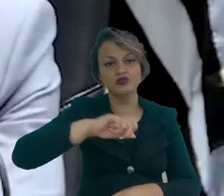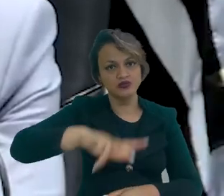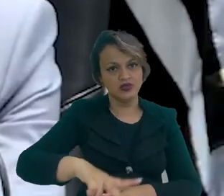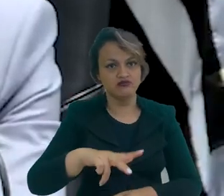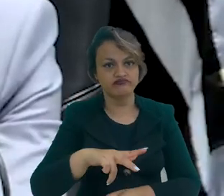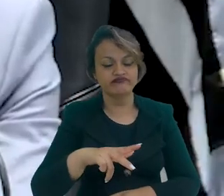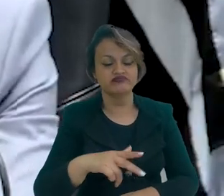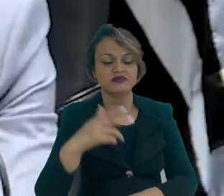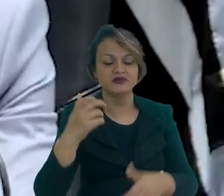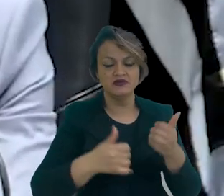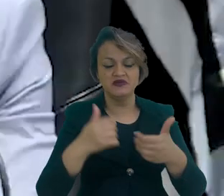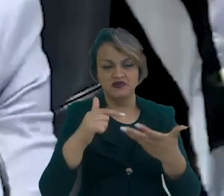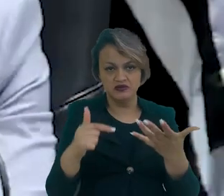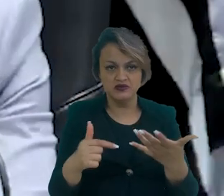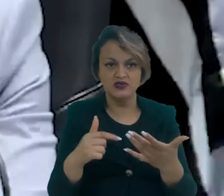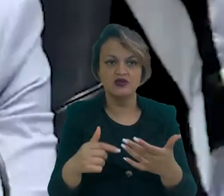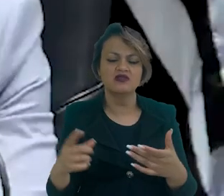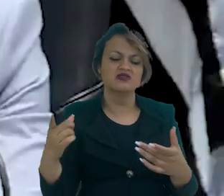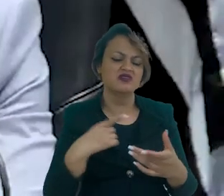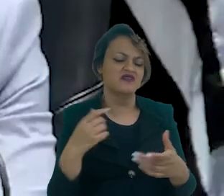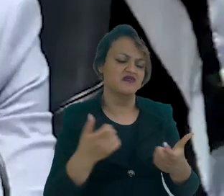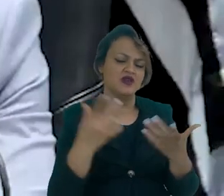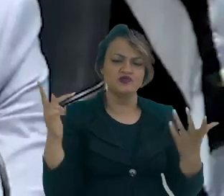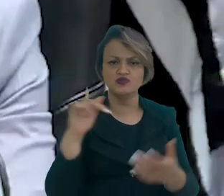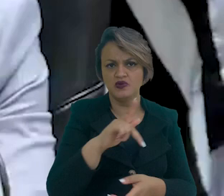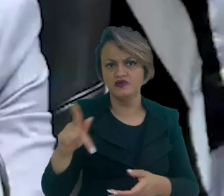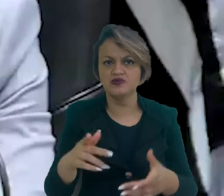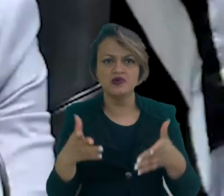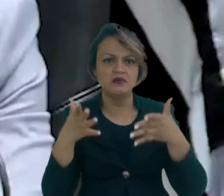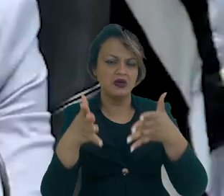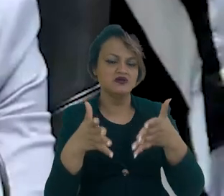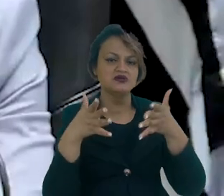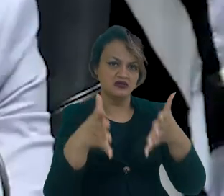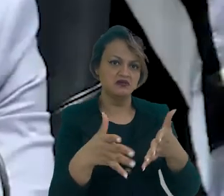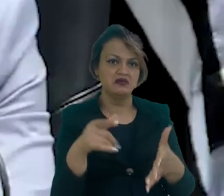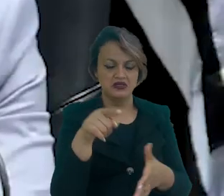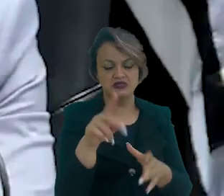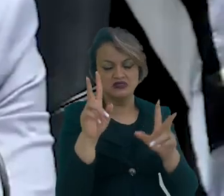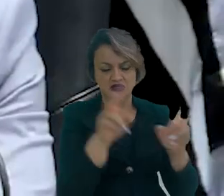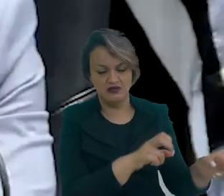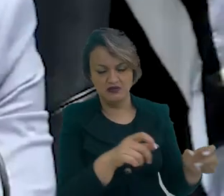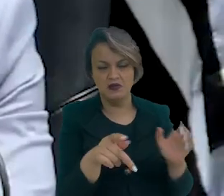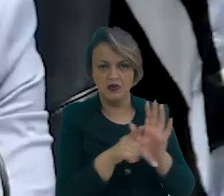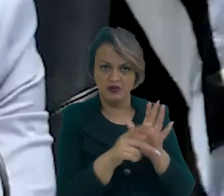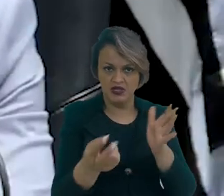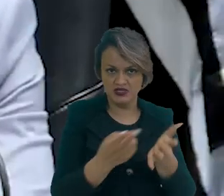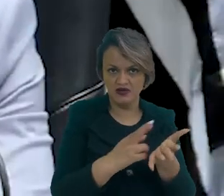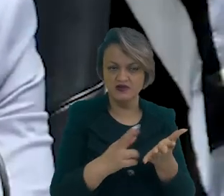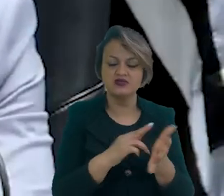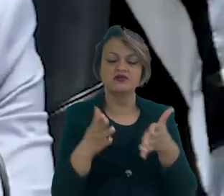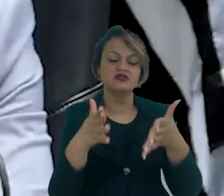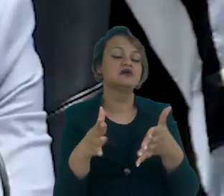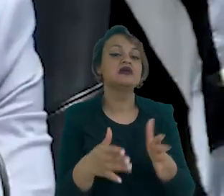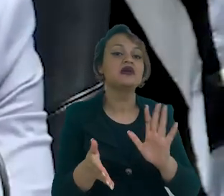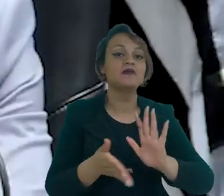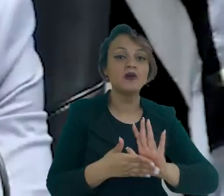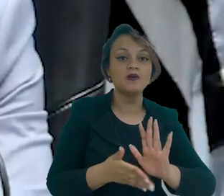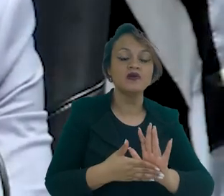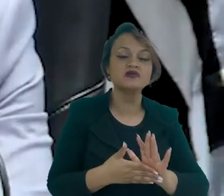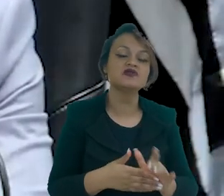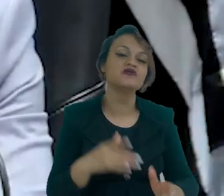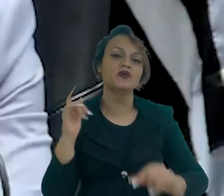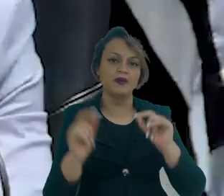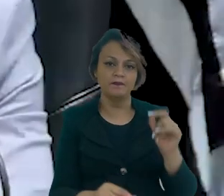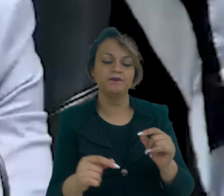numa revista portuguesa chama-se interpretar seu Prudêncio inclusive Temos vários professores Nossa que participam do comitê científico